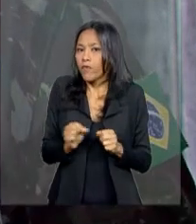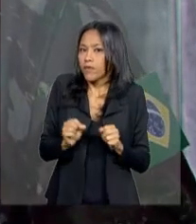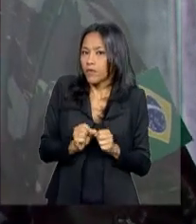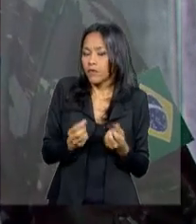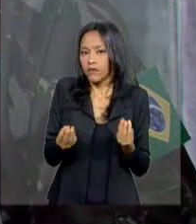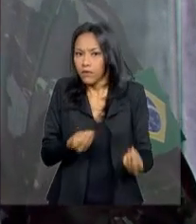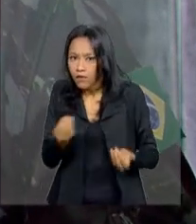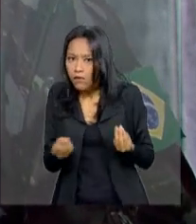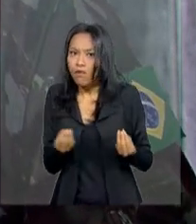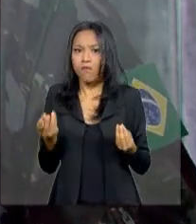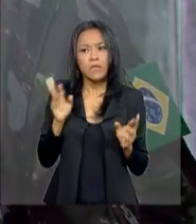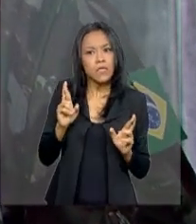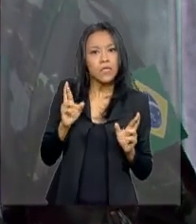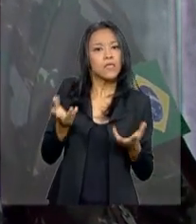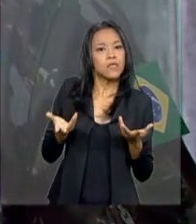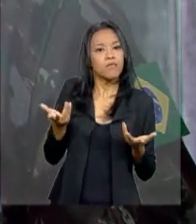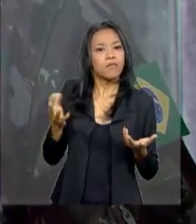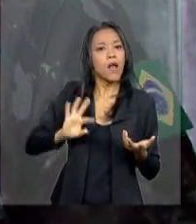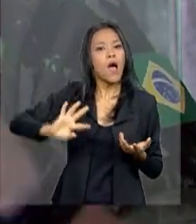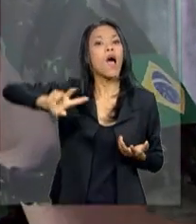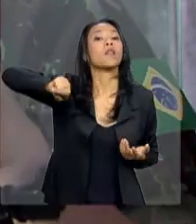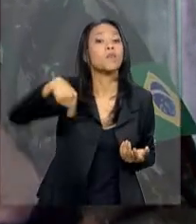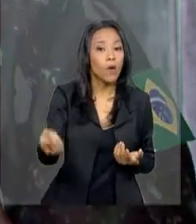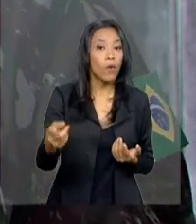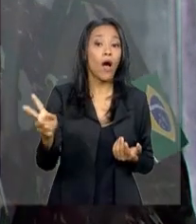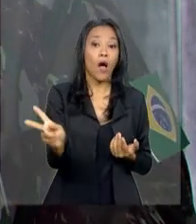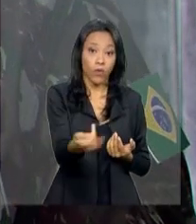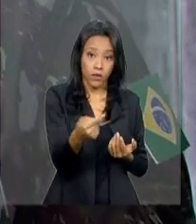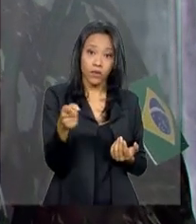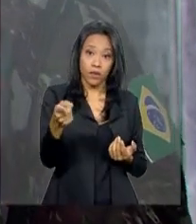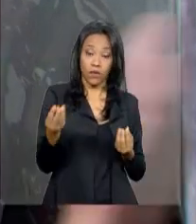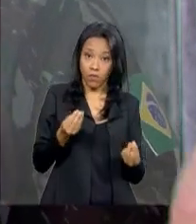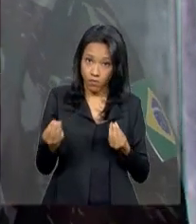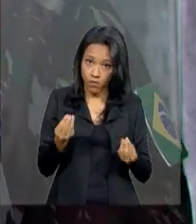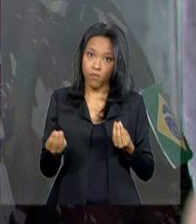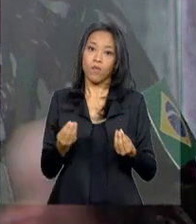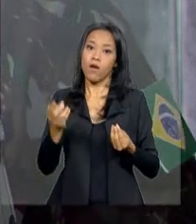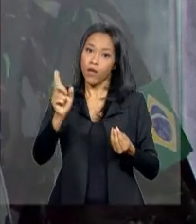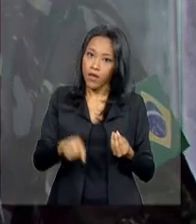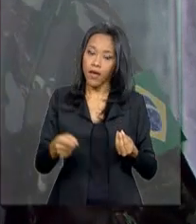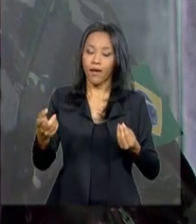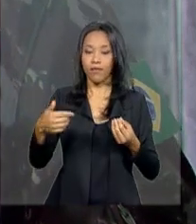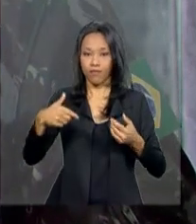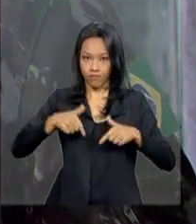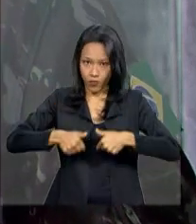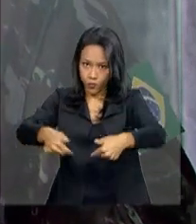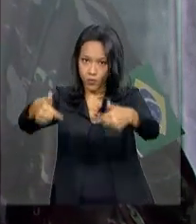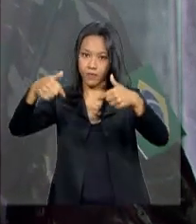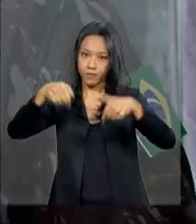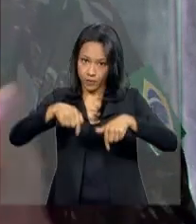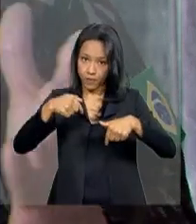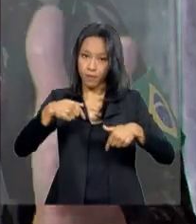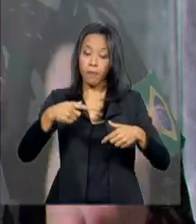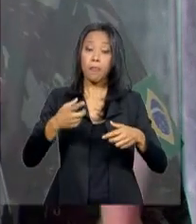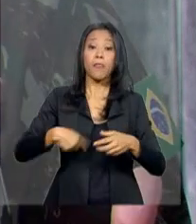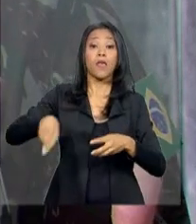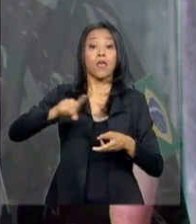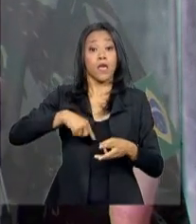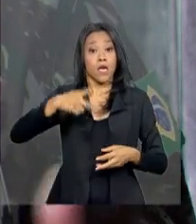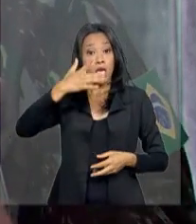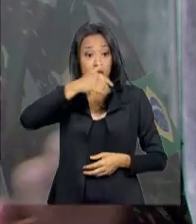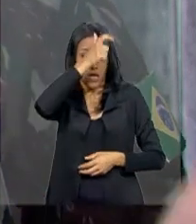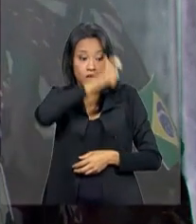se espera daquela operação. Isso desce no nível operativo, o nível operacional, que é o nosso, e aí o comandante